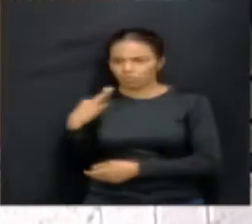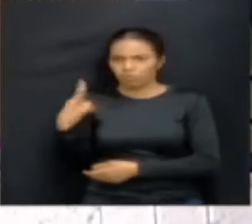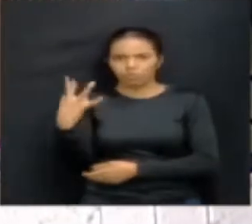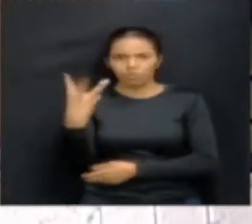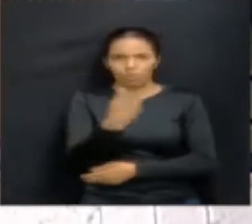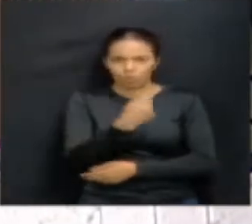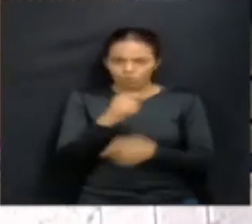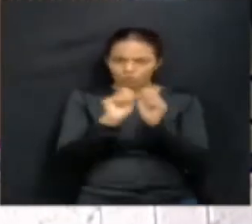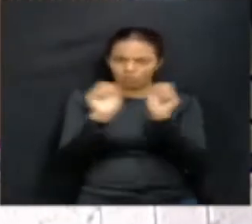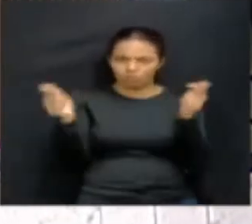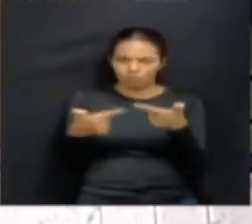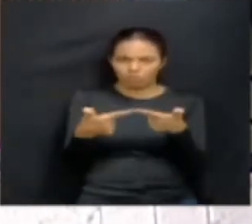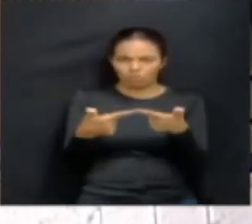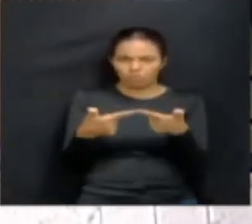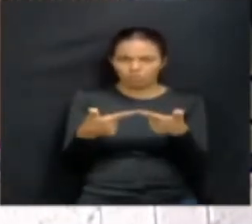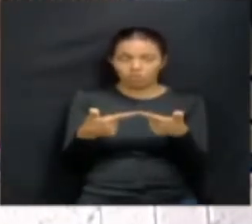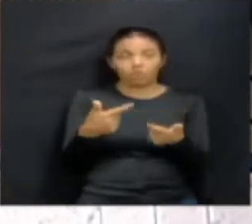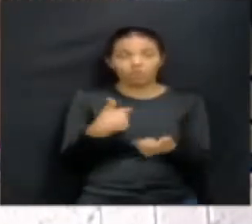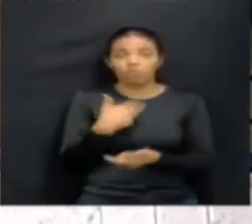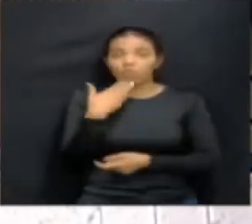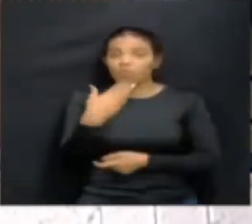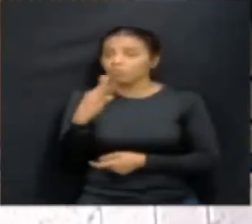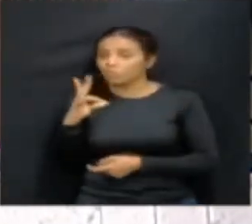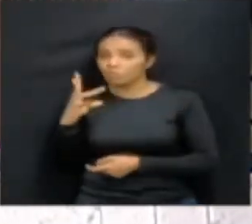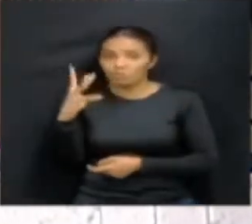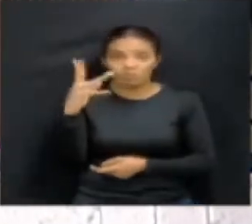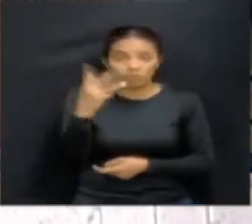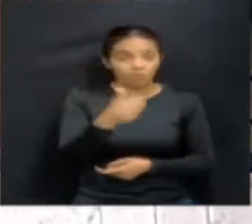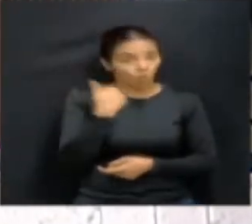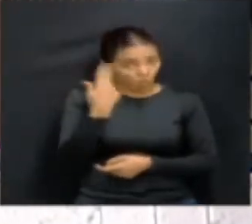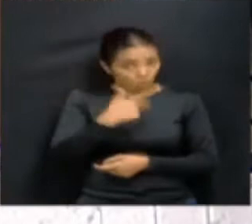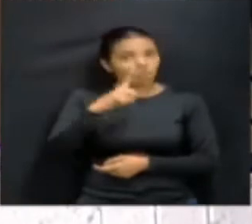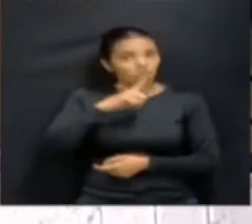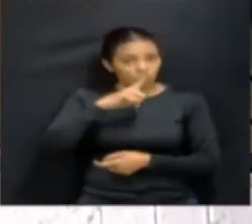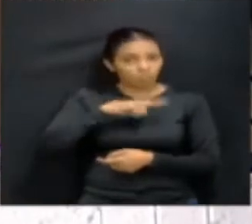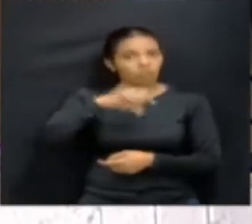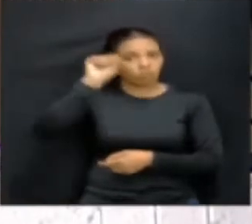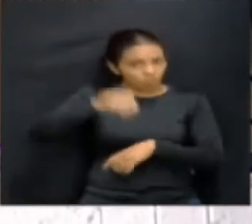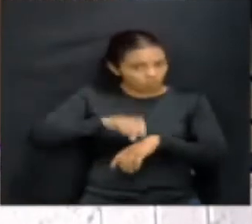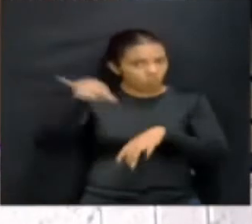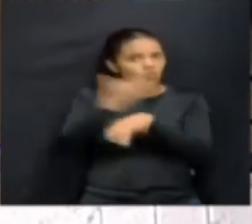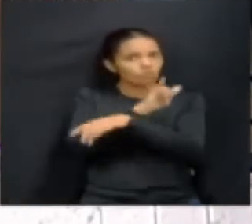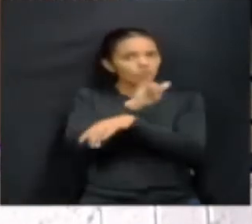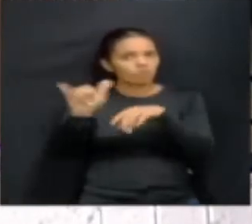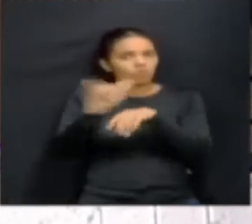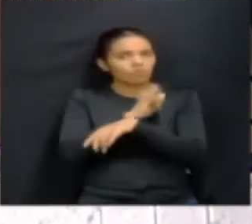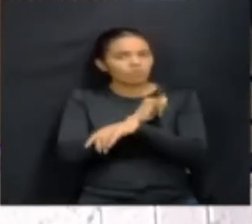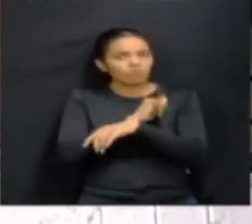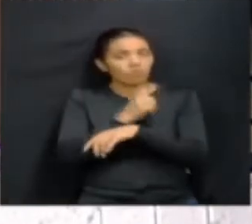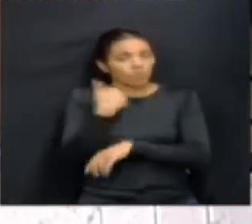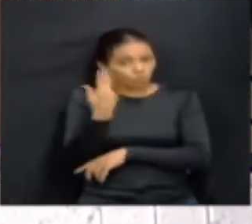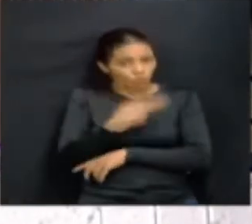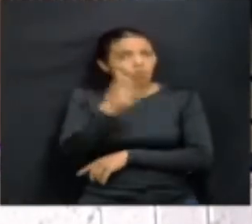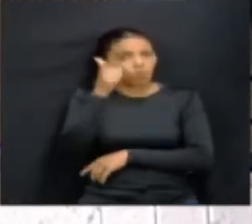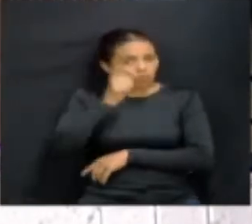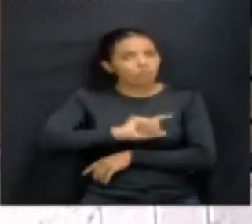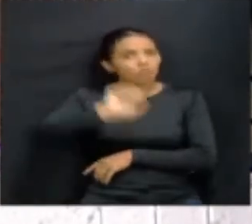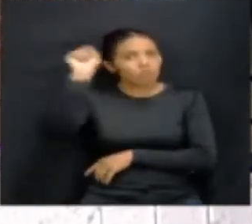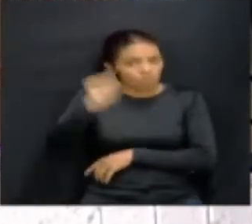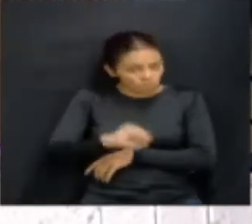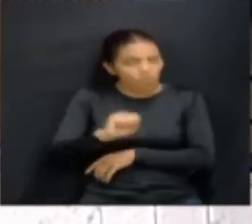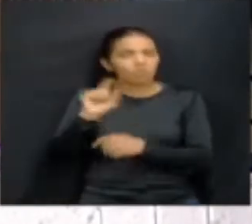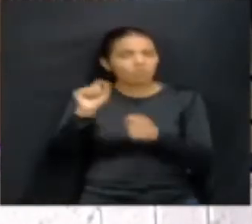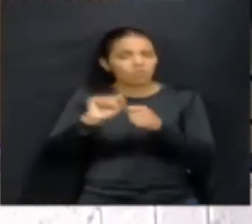todos nós eu quero pedir para vocês que a gente tem uma carta na manga a gente tem a nossa carta maior a